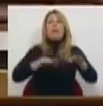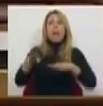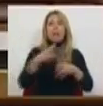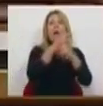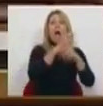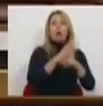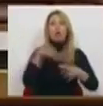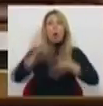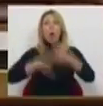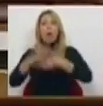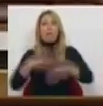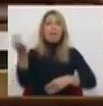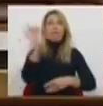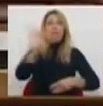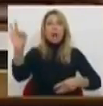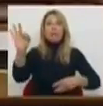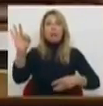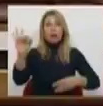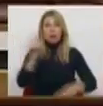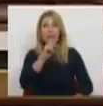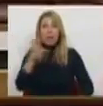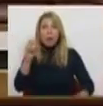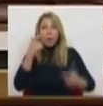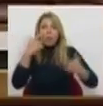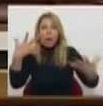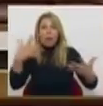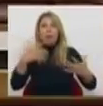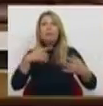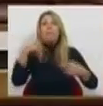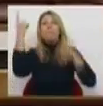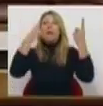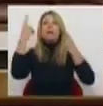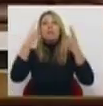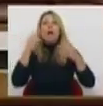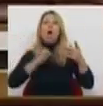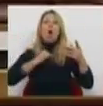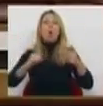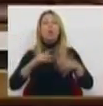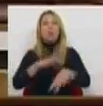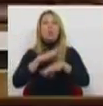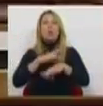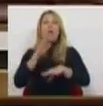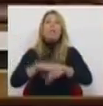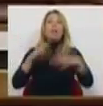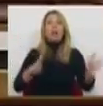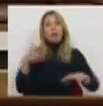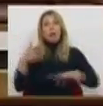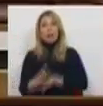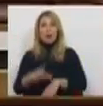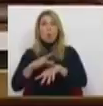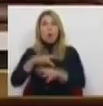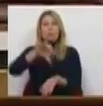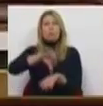na França, é um erro pensar que se combate a extrema-direita com o extremismo do centro. Essa é